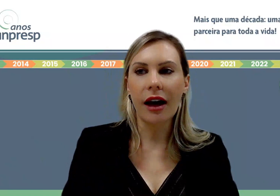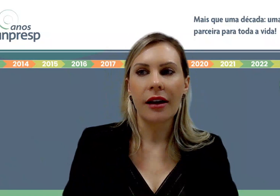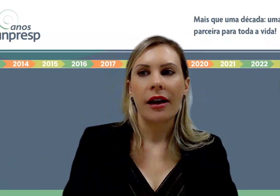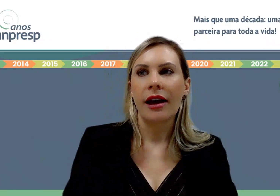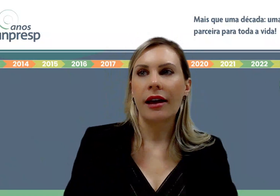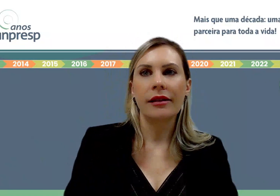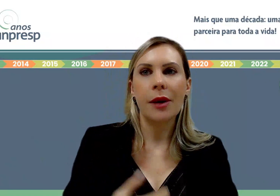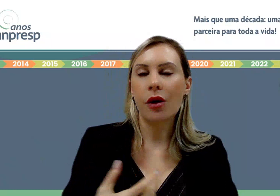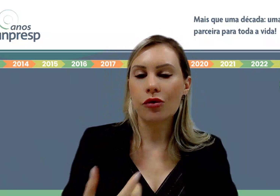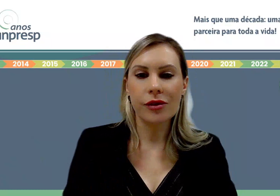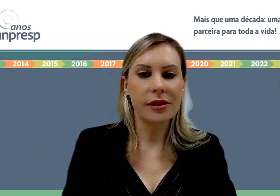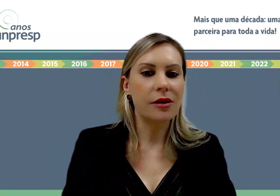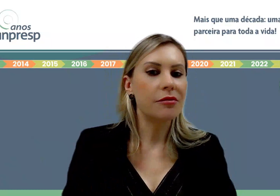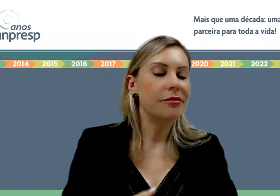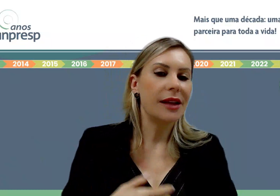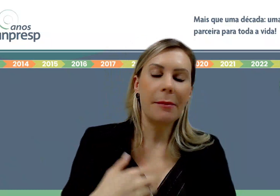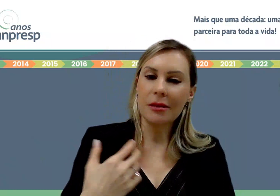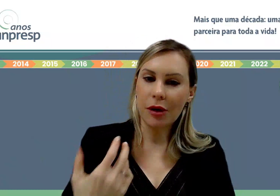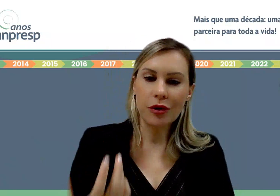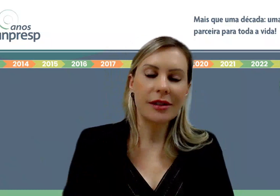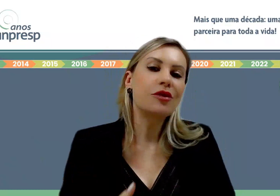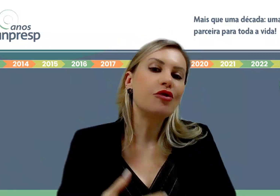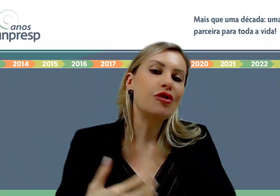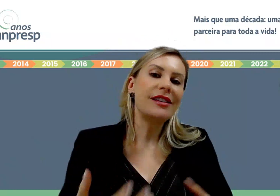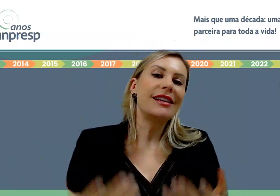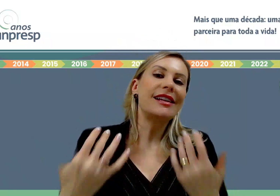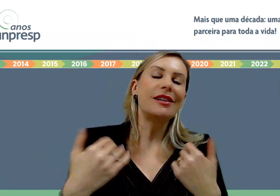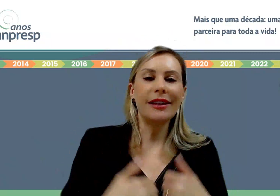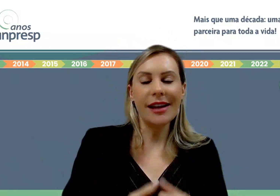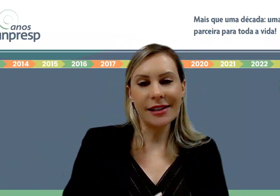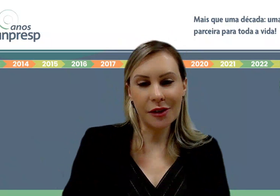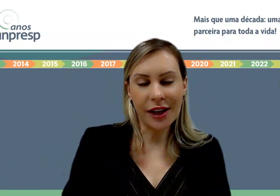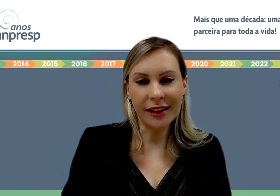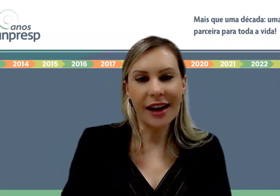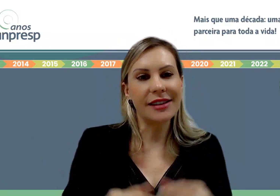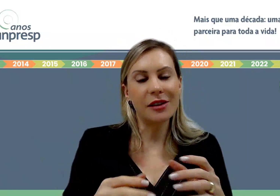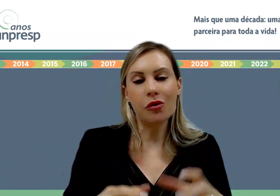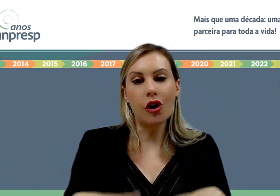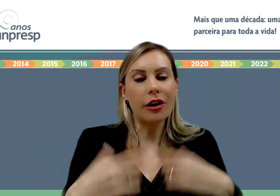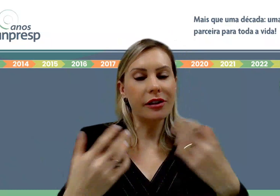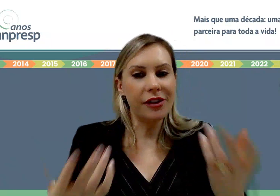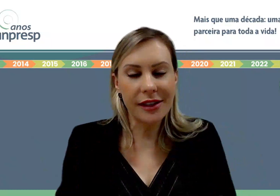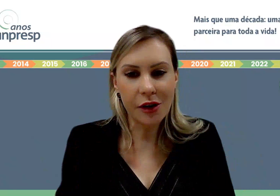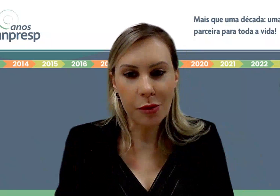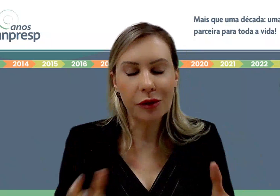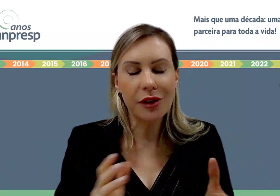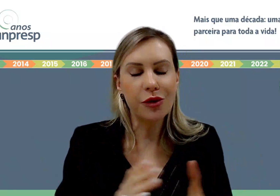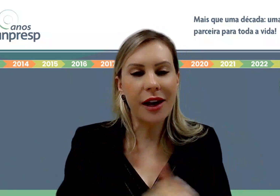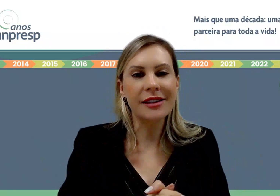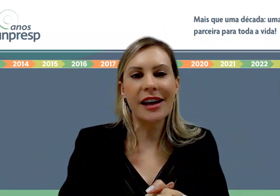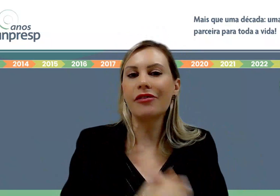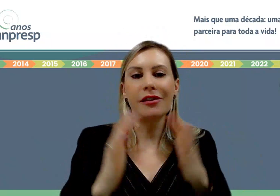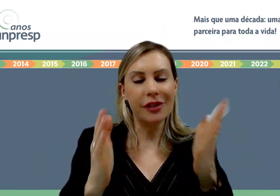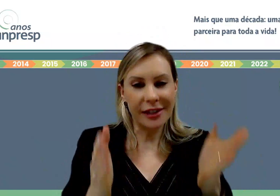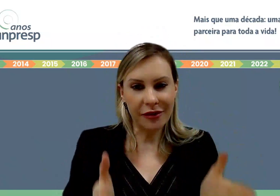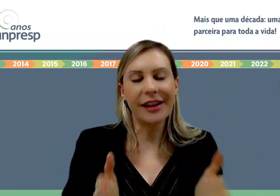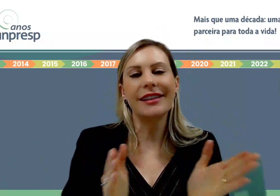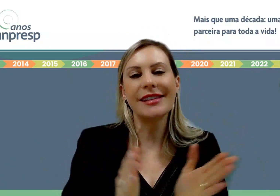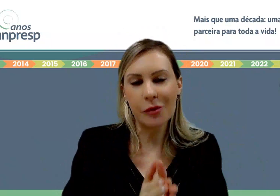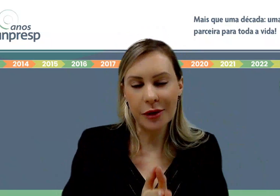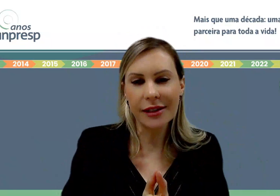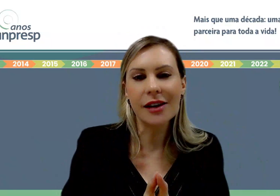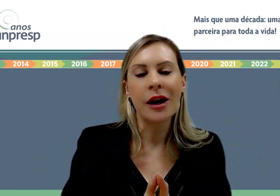quero ficar numa condição, na mesma condição se eu tivesse aderido há 3 anos atrás. Então, coloque 25 mil na sua reserva que